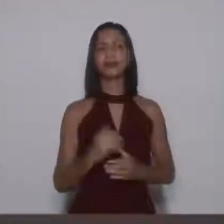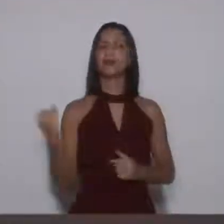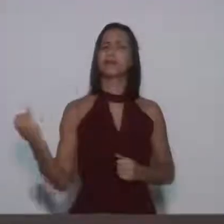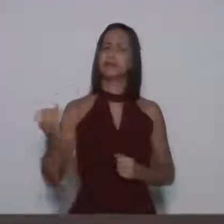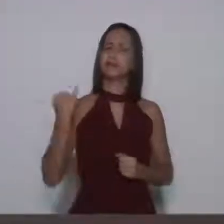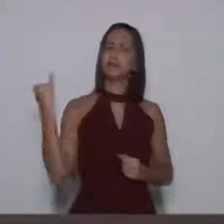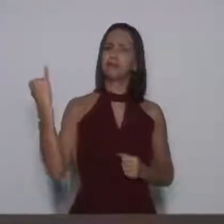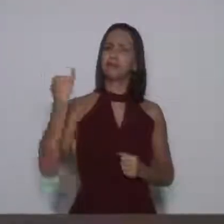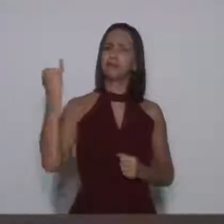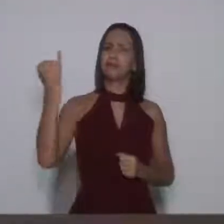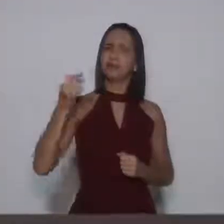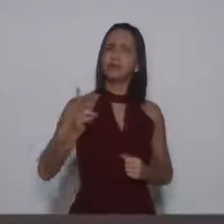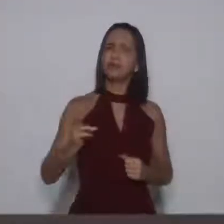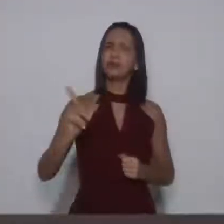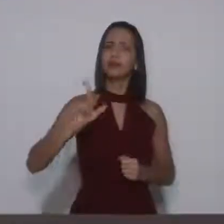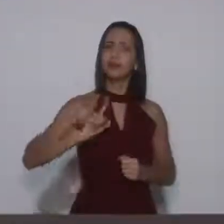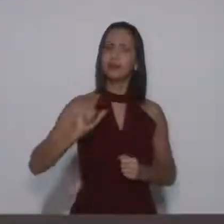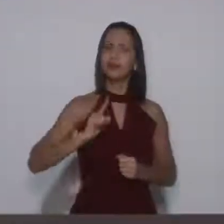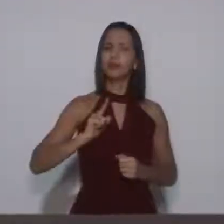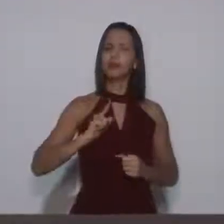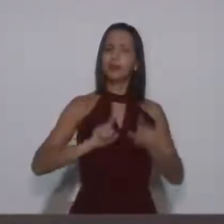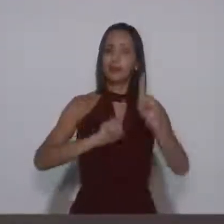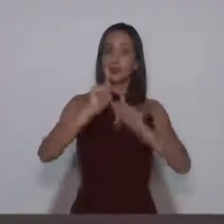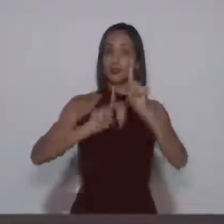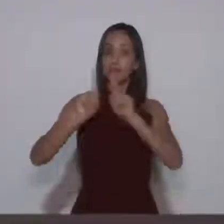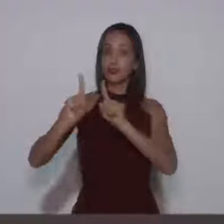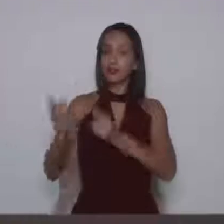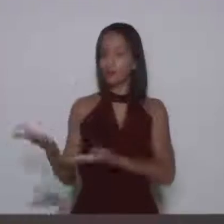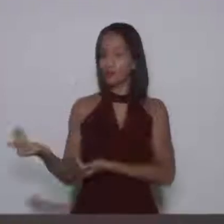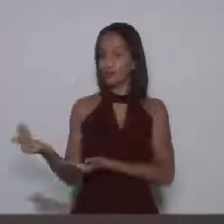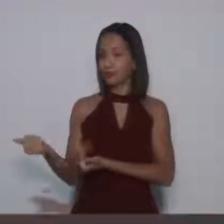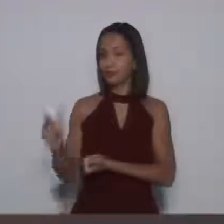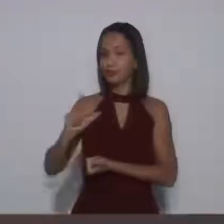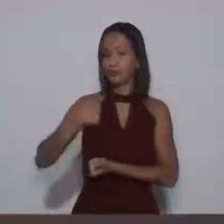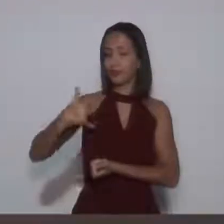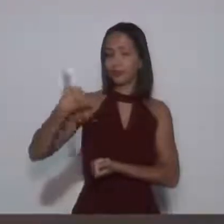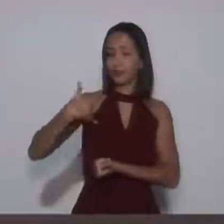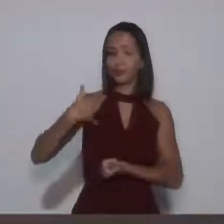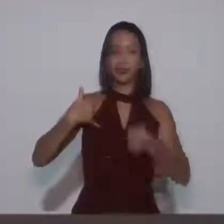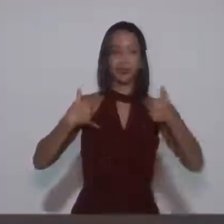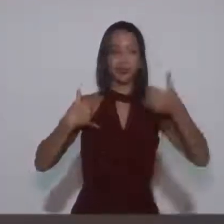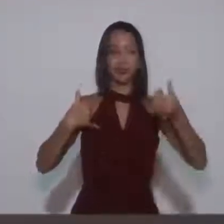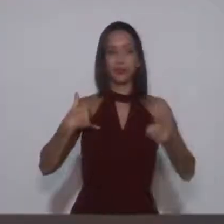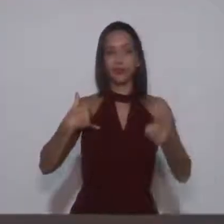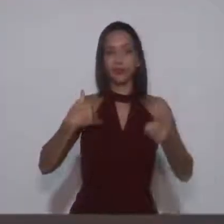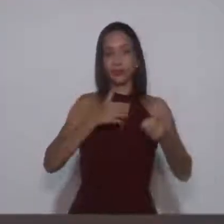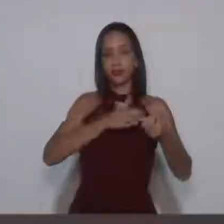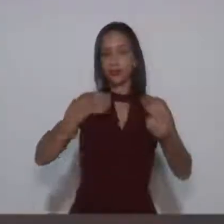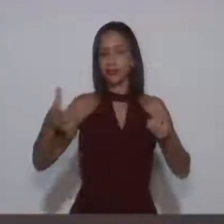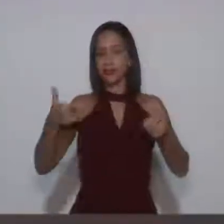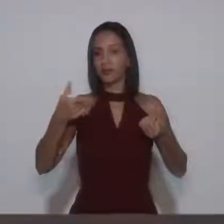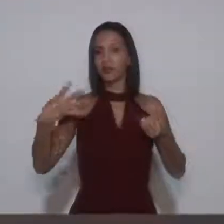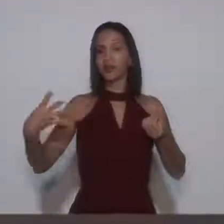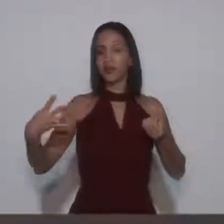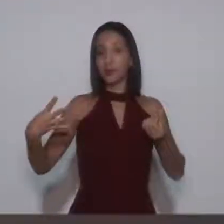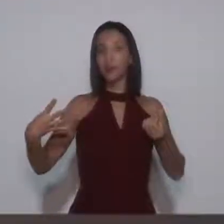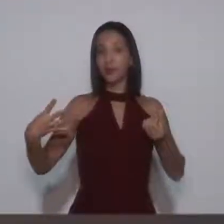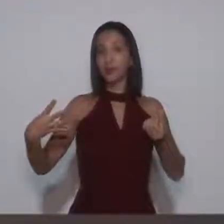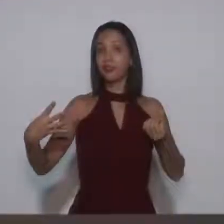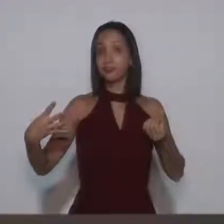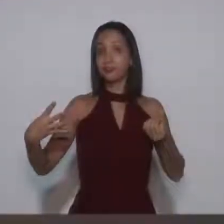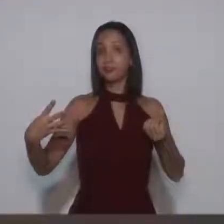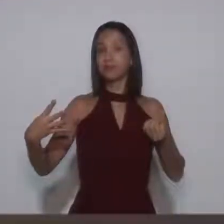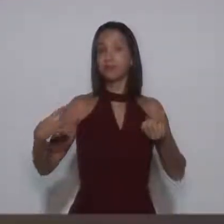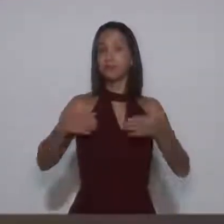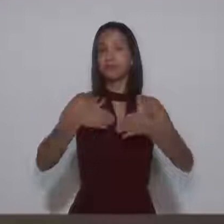preponderante, que sempre acontece na estatística, o jovem da faixa etária de 16 até os 24 anos é a que mais